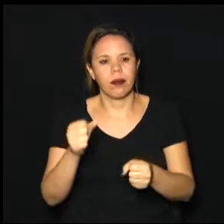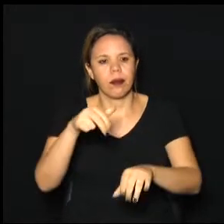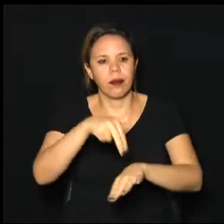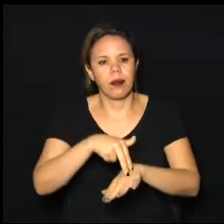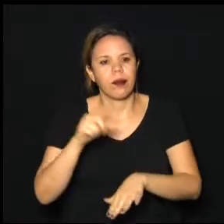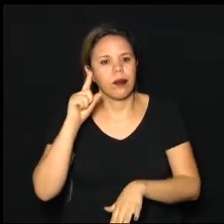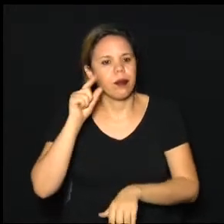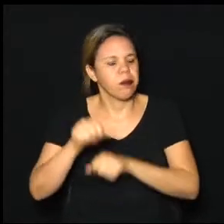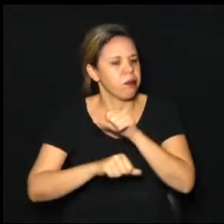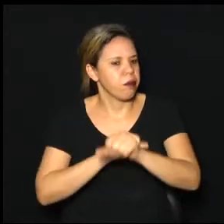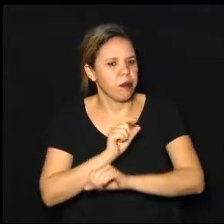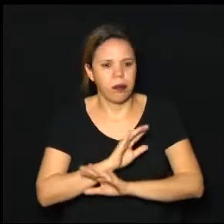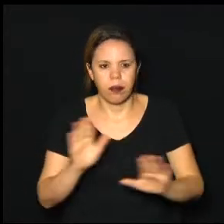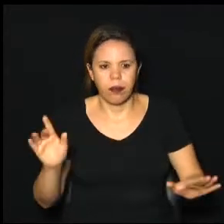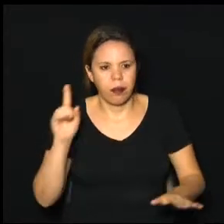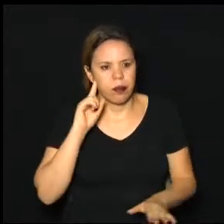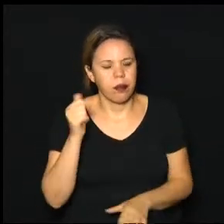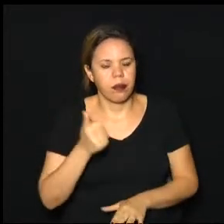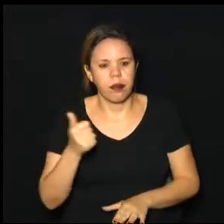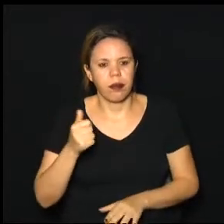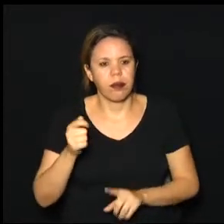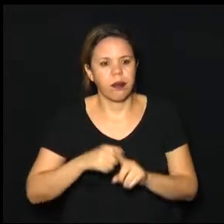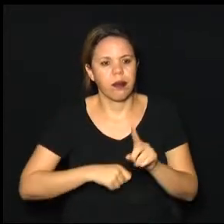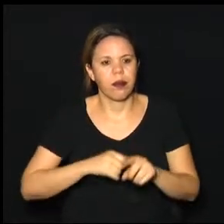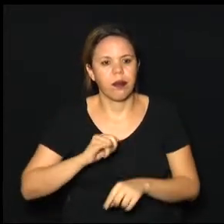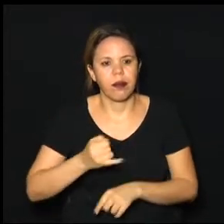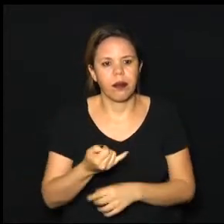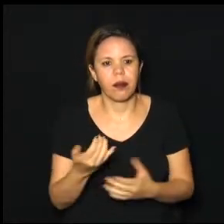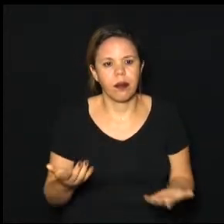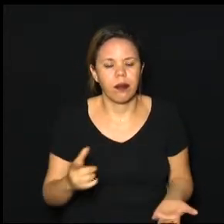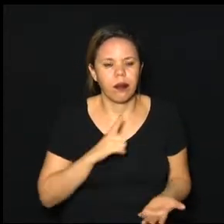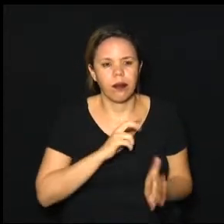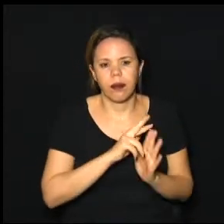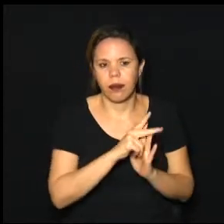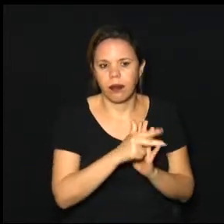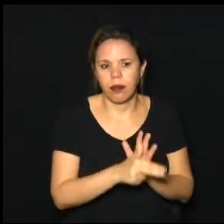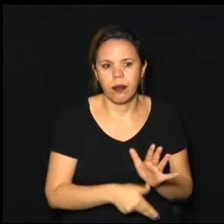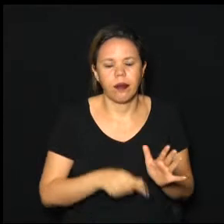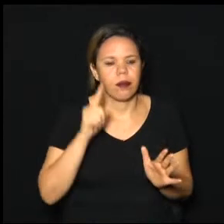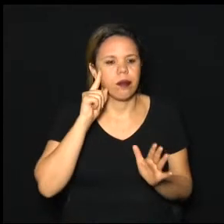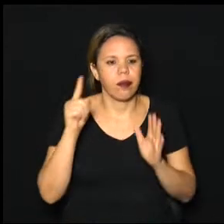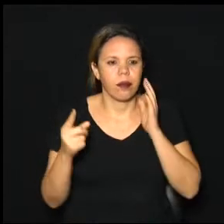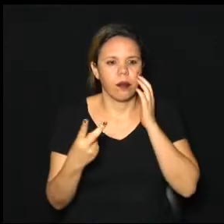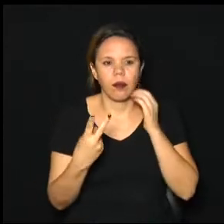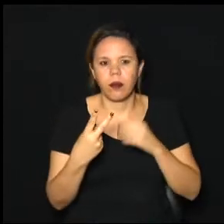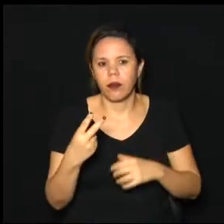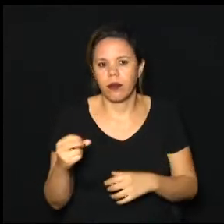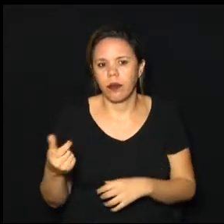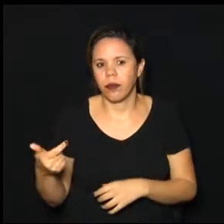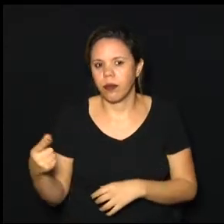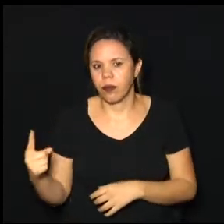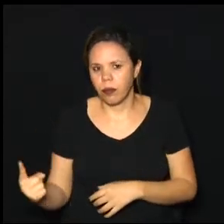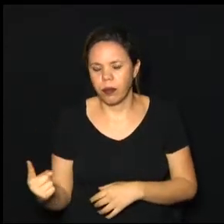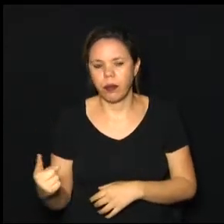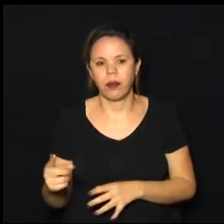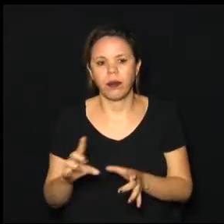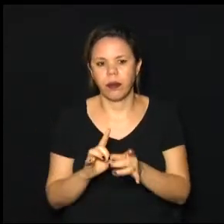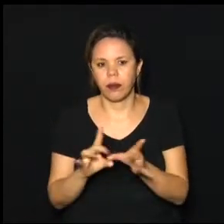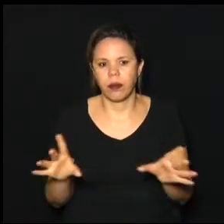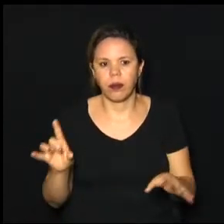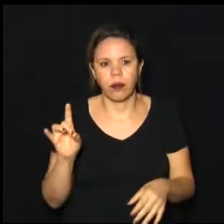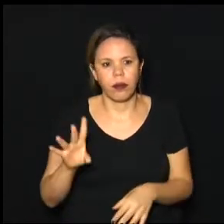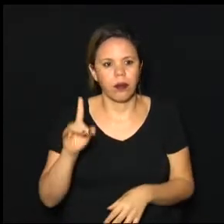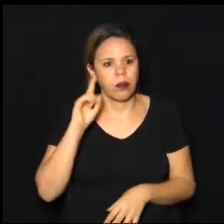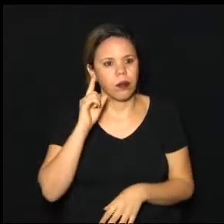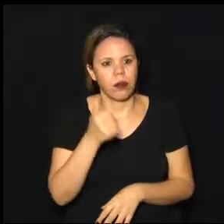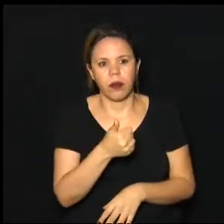data não mudou, lá no dia 1º de janeiro, e aí tem outras datas em 2021, mas de 2021 eu deixei só o dia 12